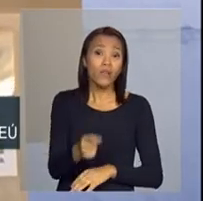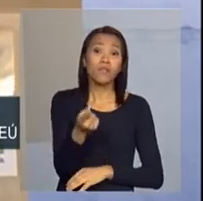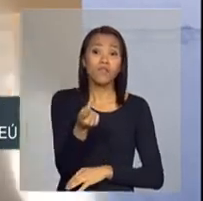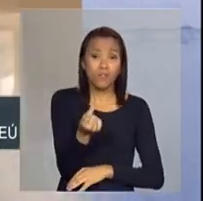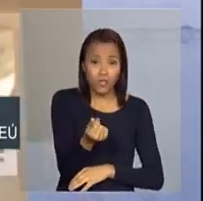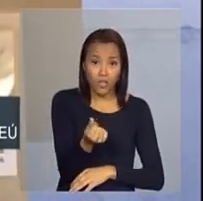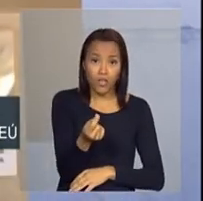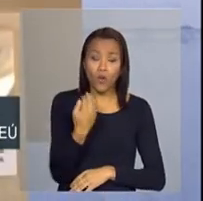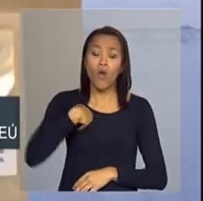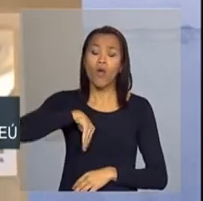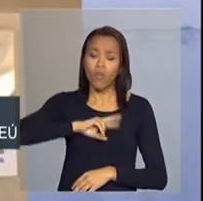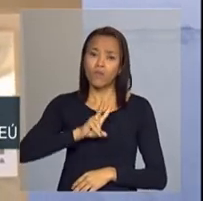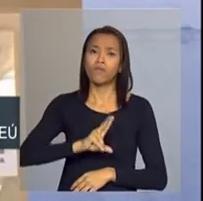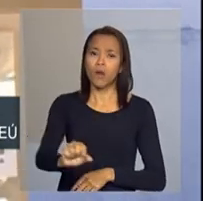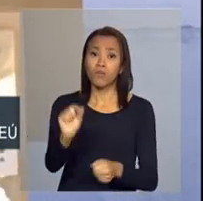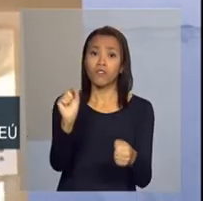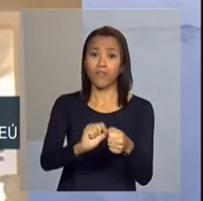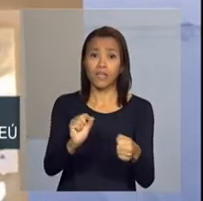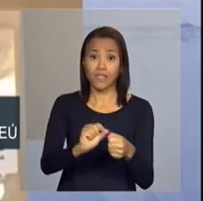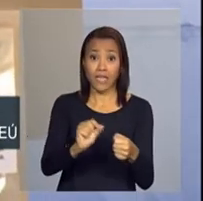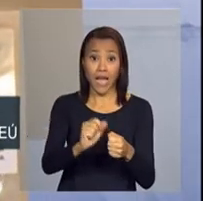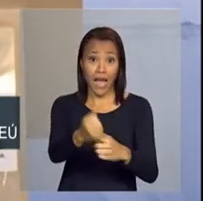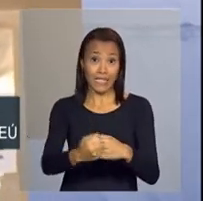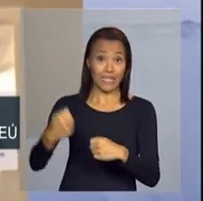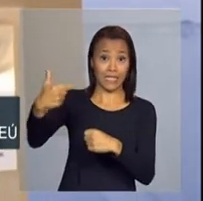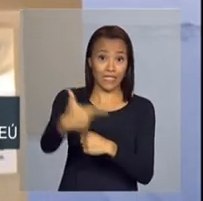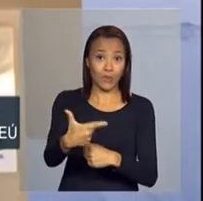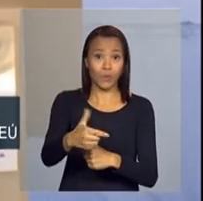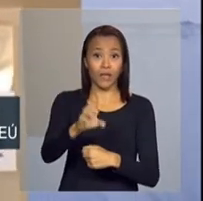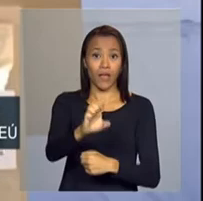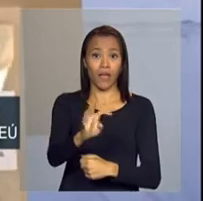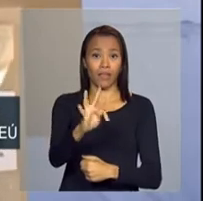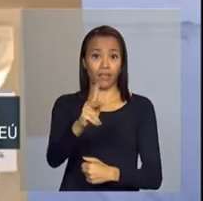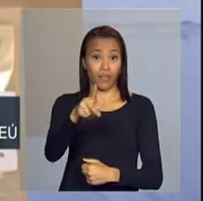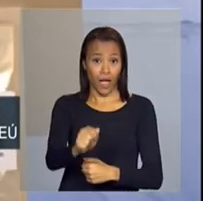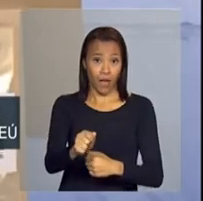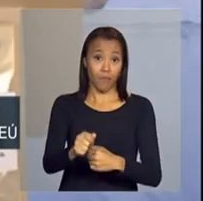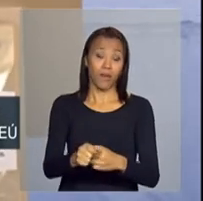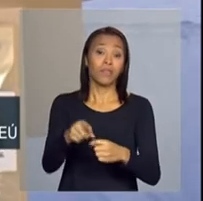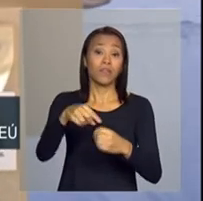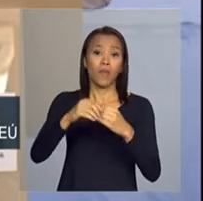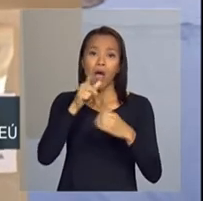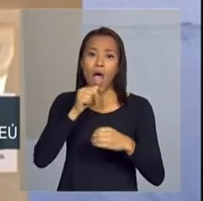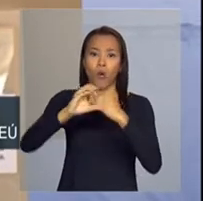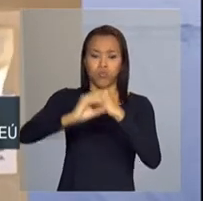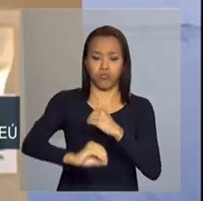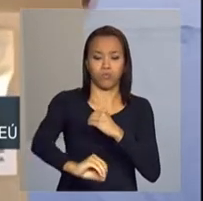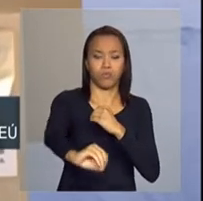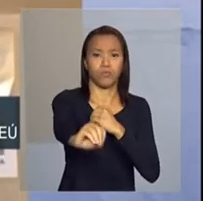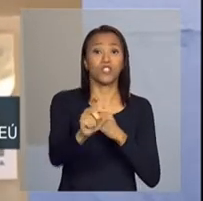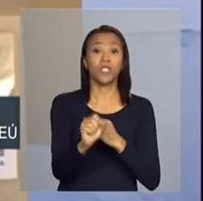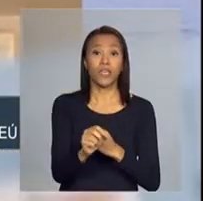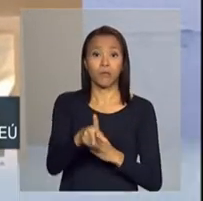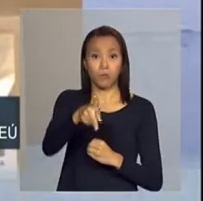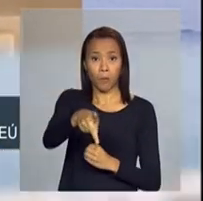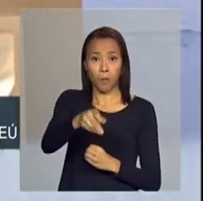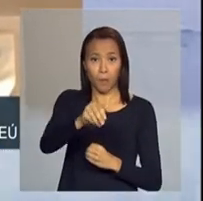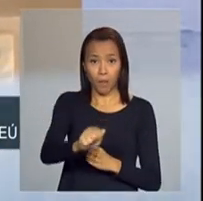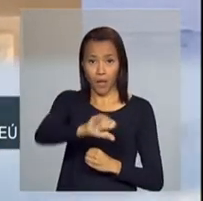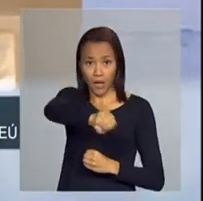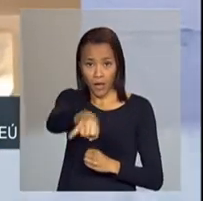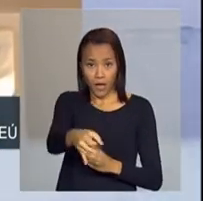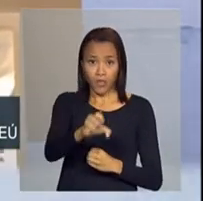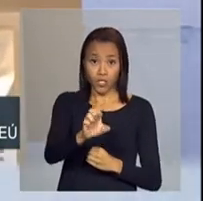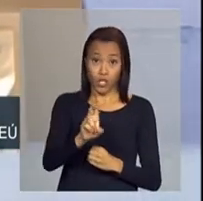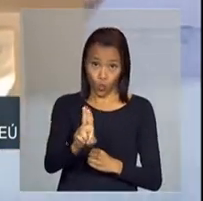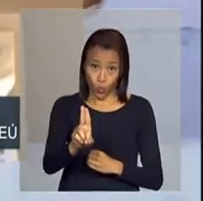vamos fazer a próxima etapa da adutora do Pajeú, que vai seguir por todo o